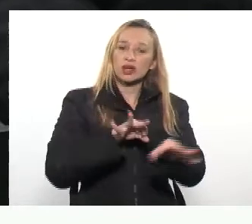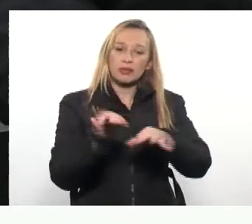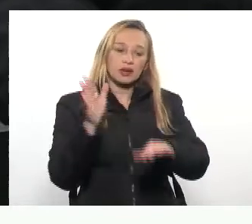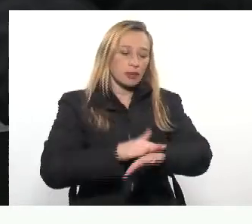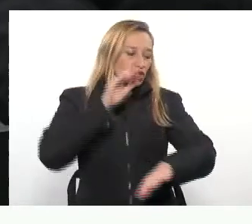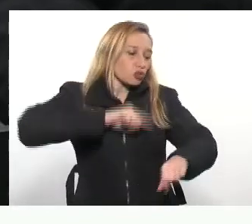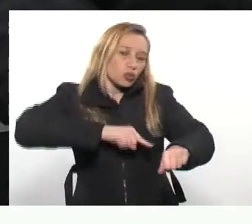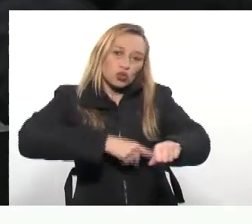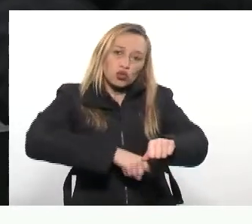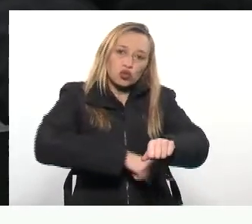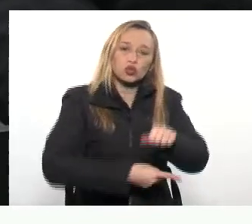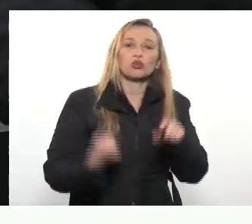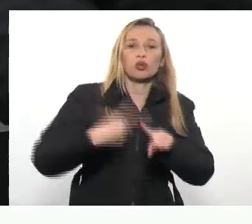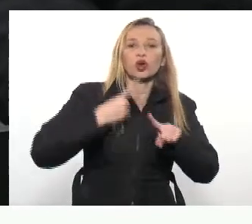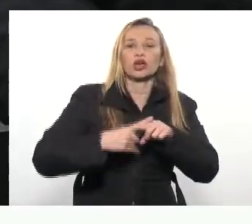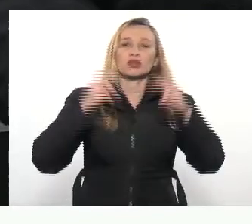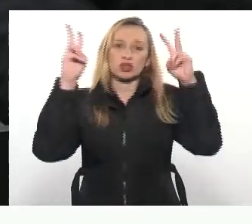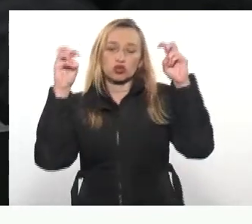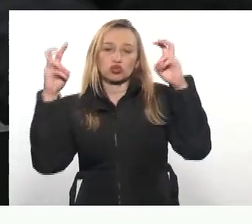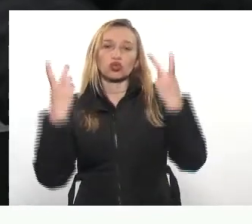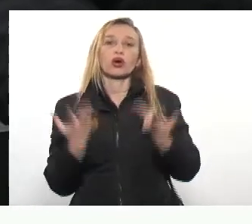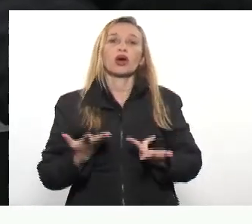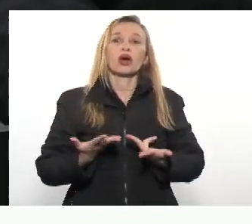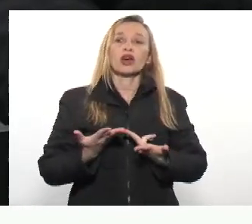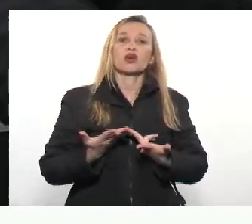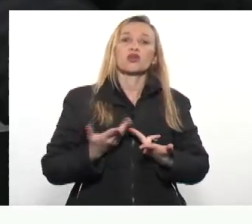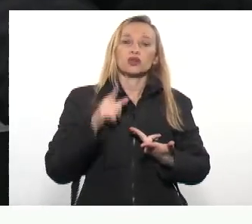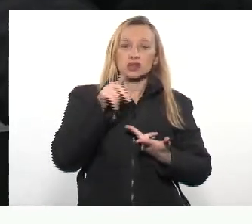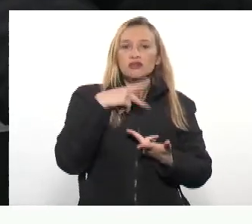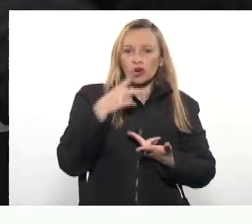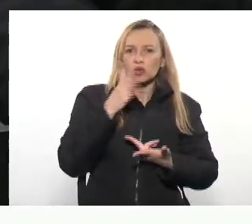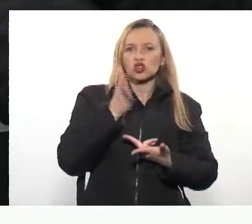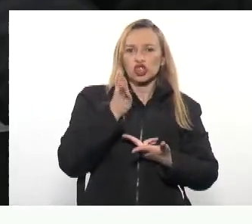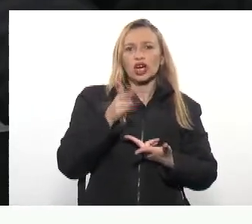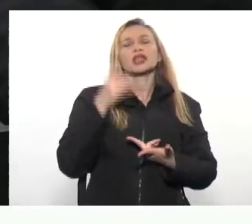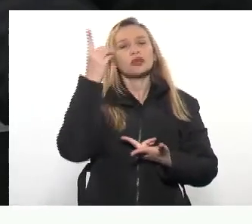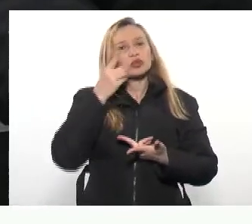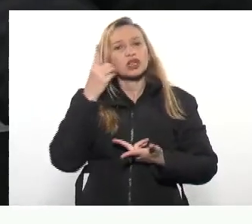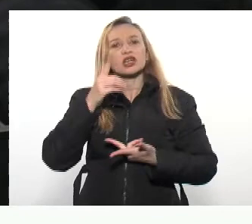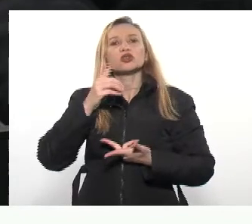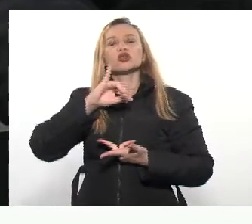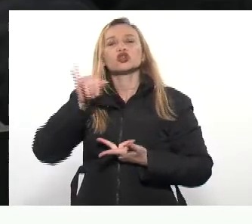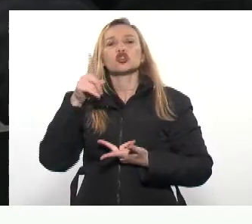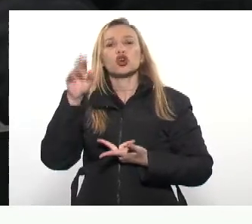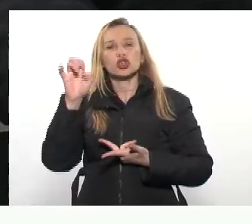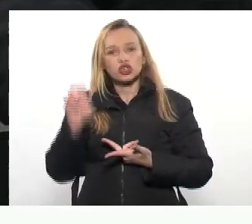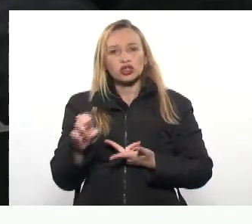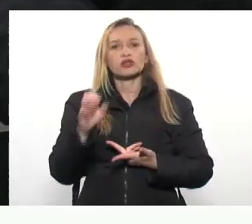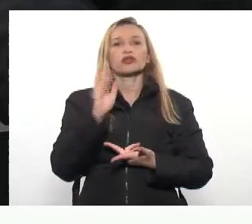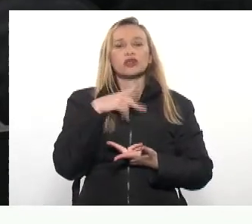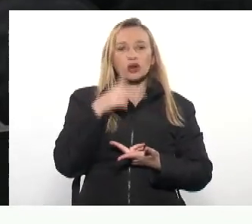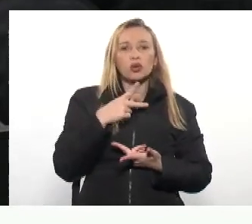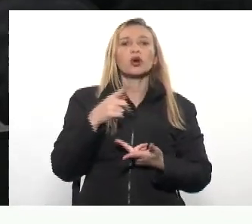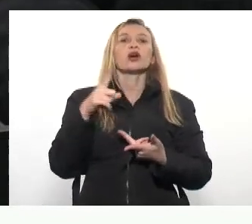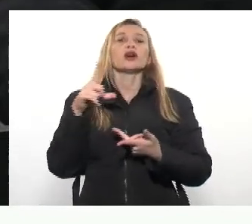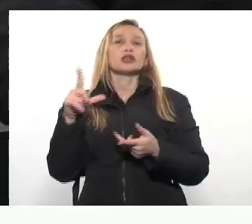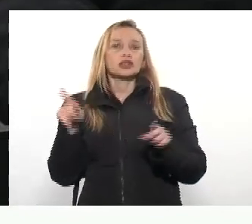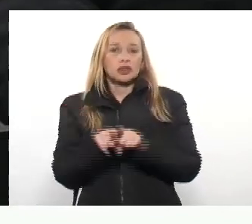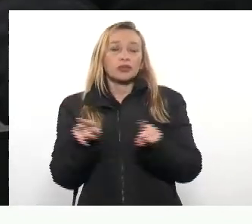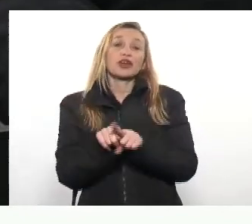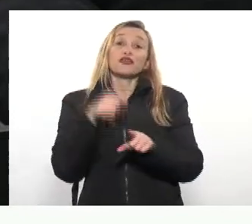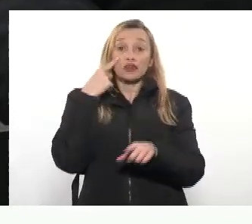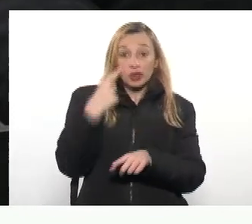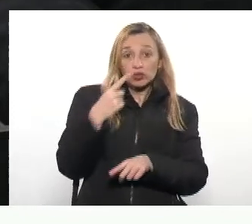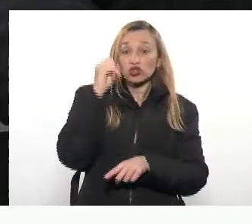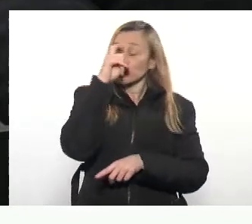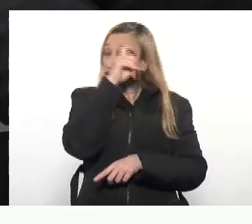profundo, porque essa questão que você levantou, já o deputado Jorge Felipe também colocou, a gente também tem um pouco de dificuldade,